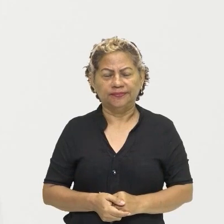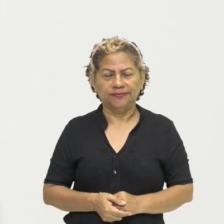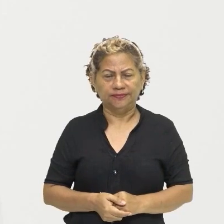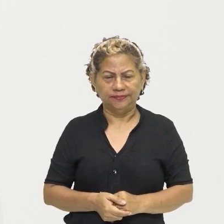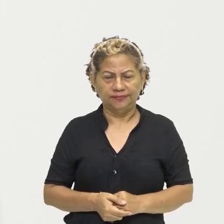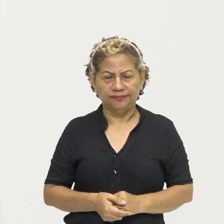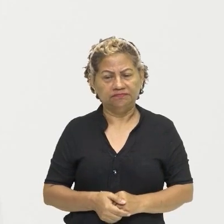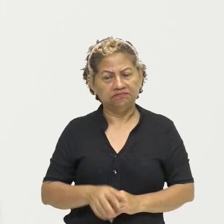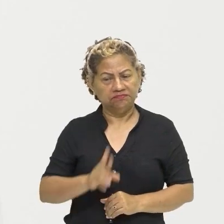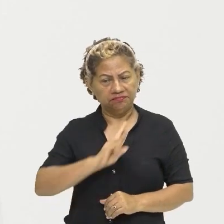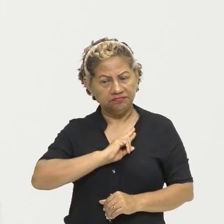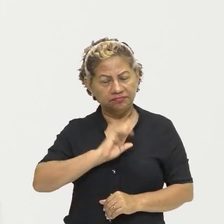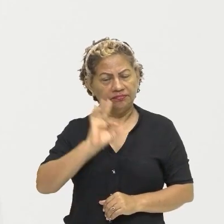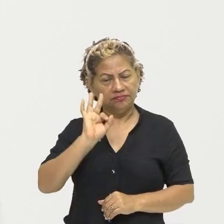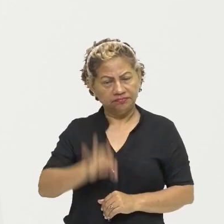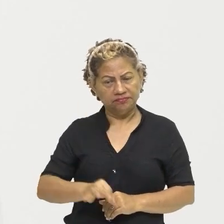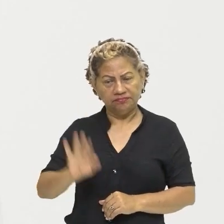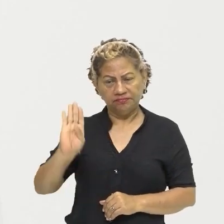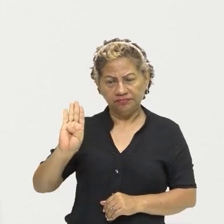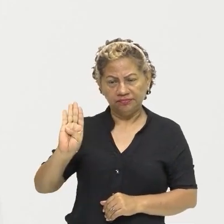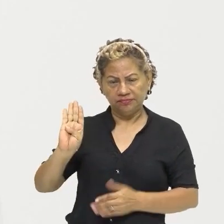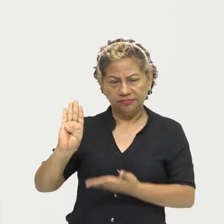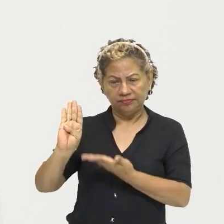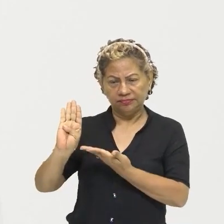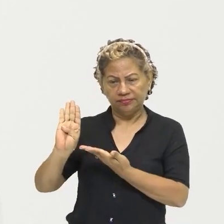com a resposta correta na letra B.